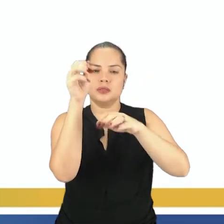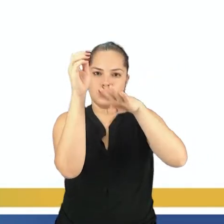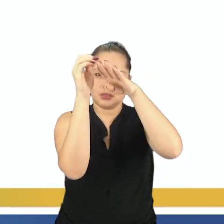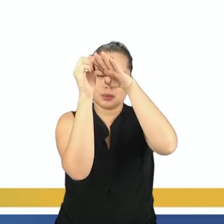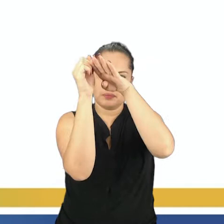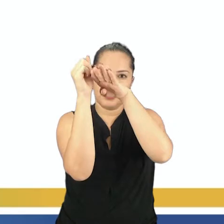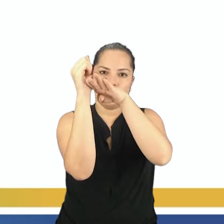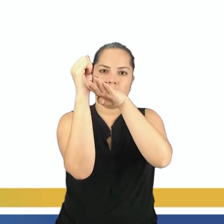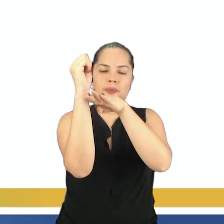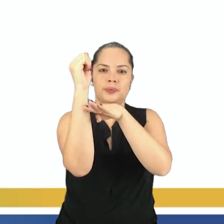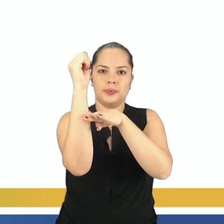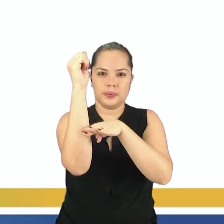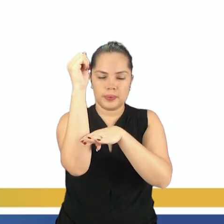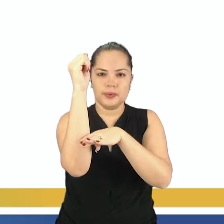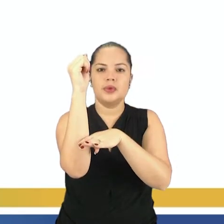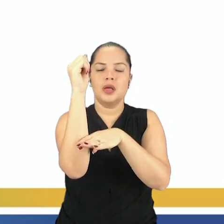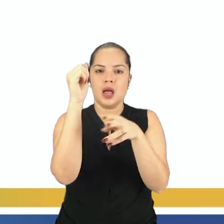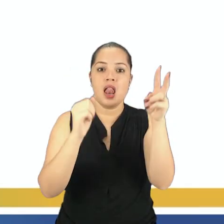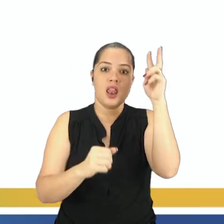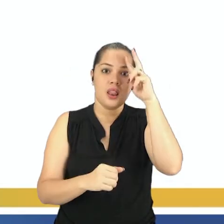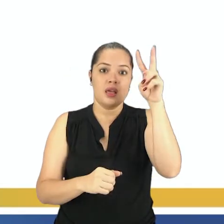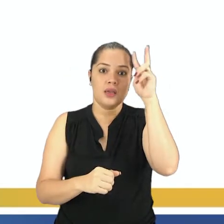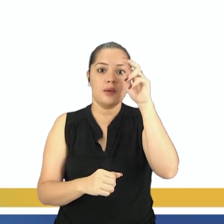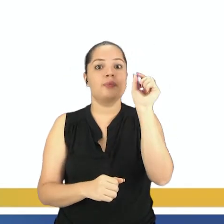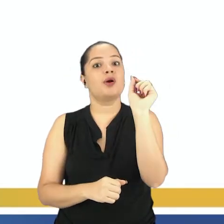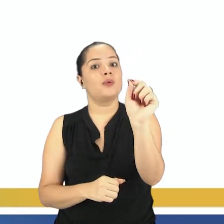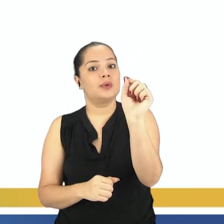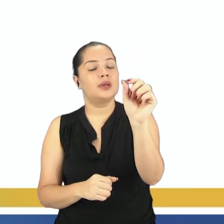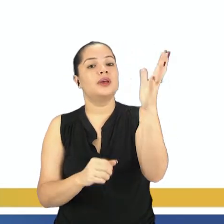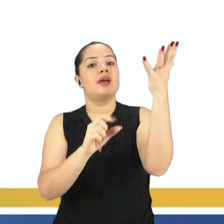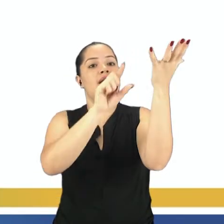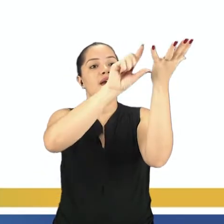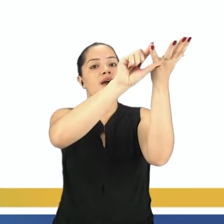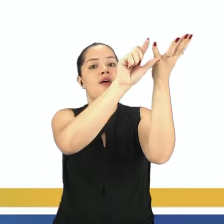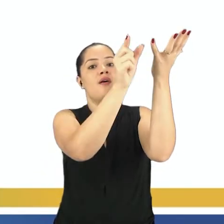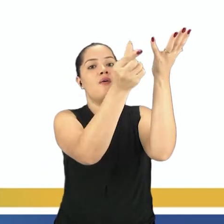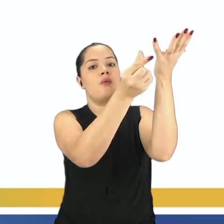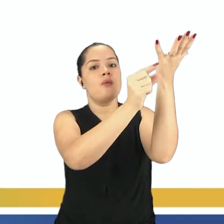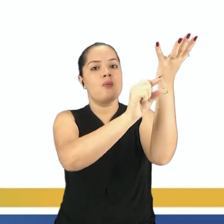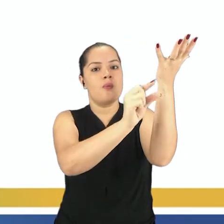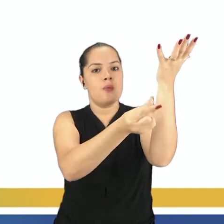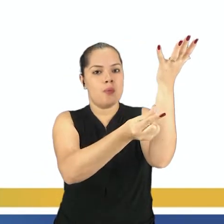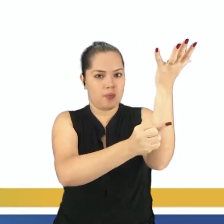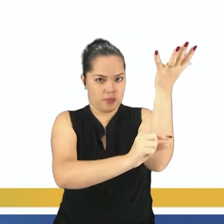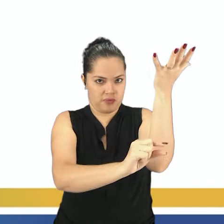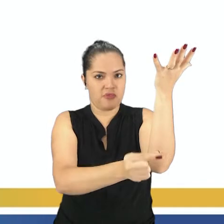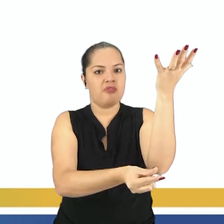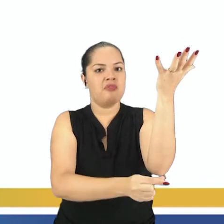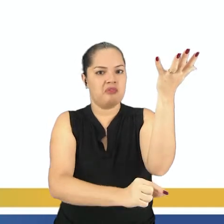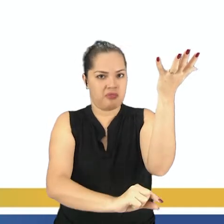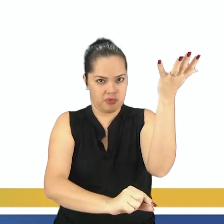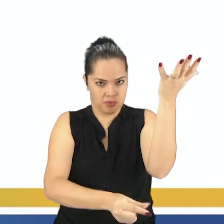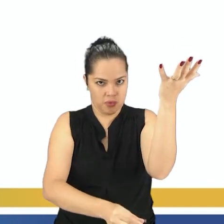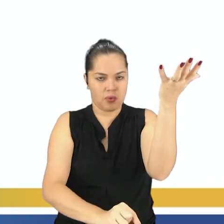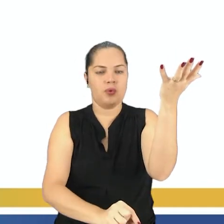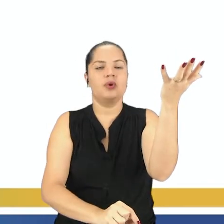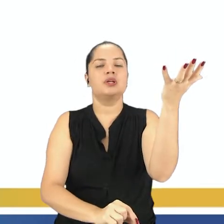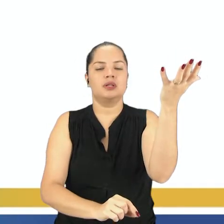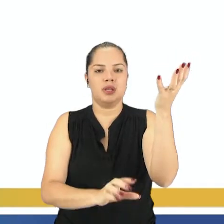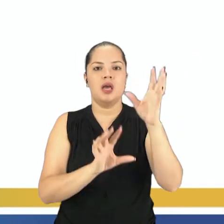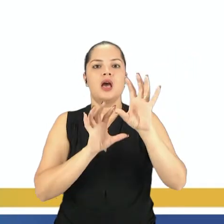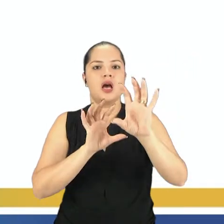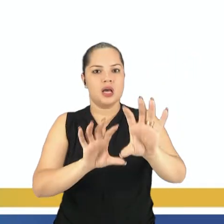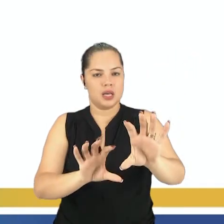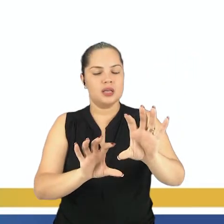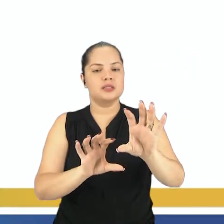temperaturas. Quando a gente fala de outono, a gente lembra de folhas que caem das árvores, tá? Então é um fenômeno bem marcante que caracteriza o outono em